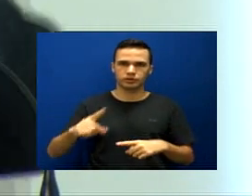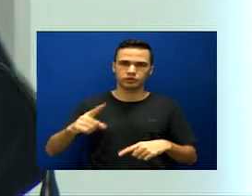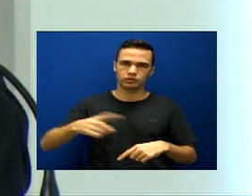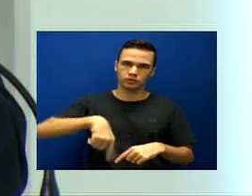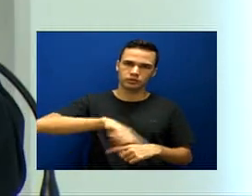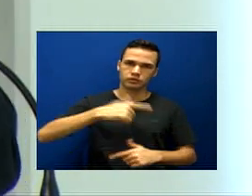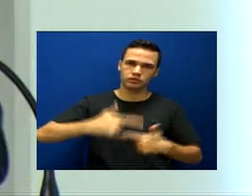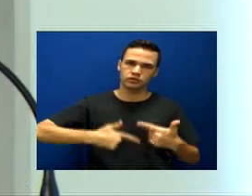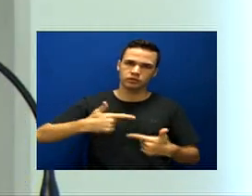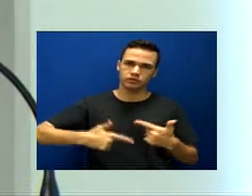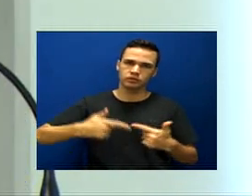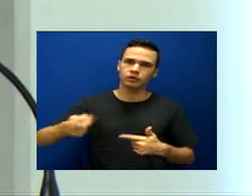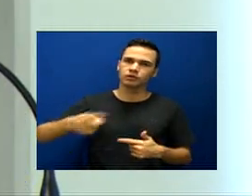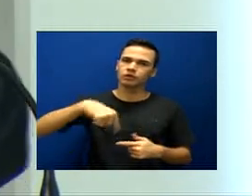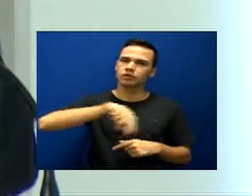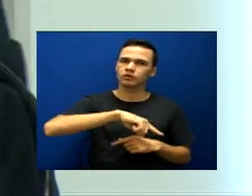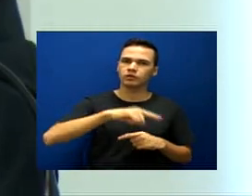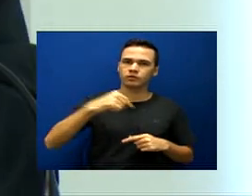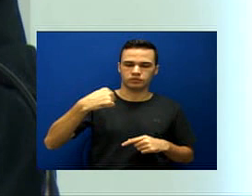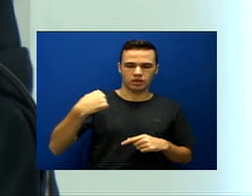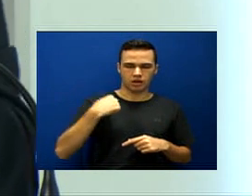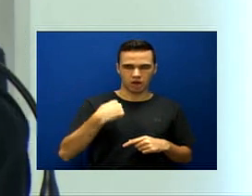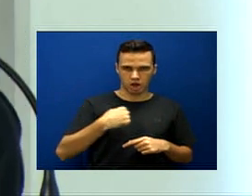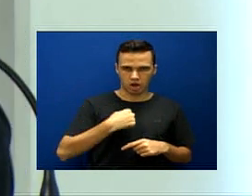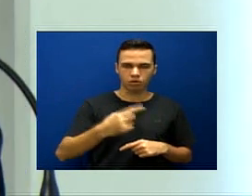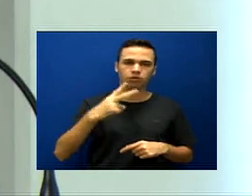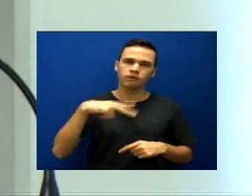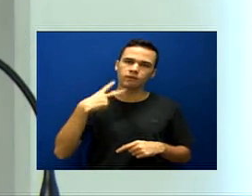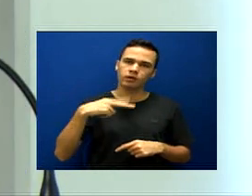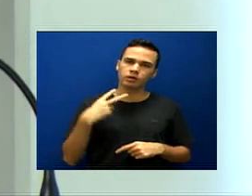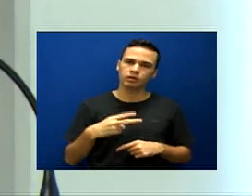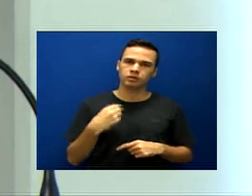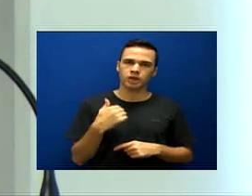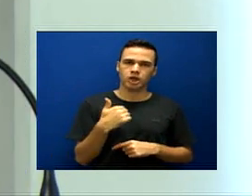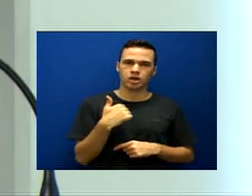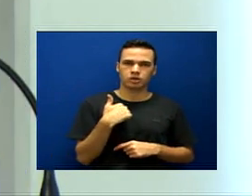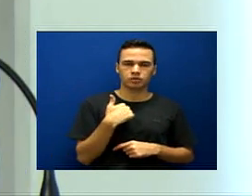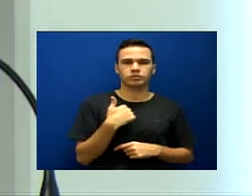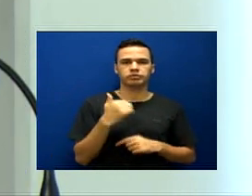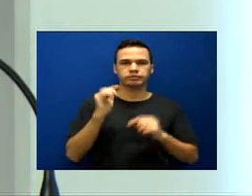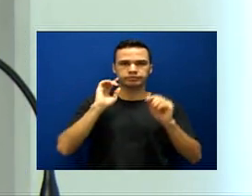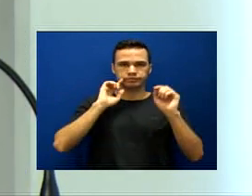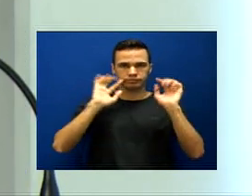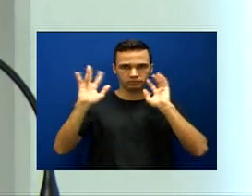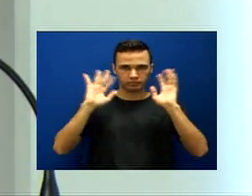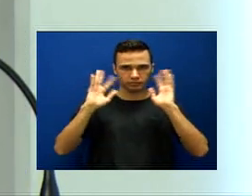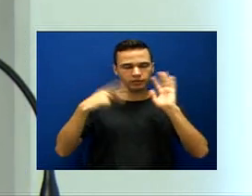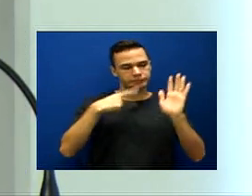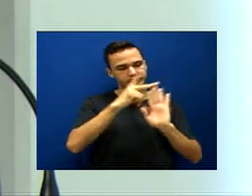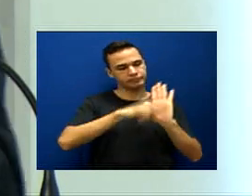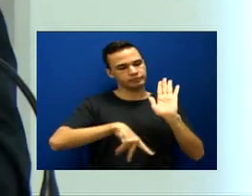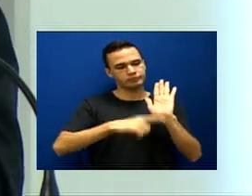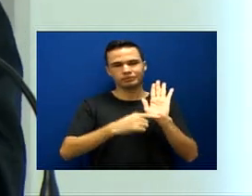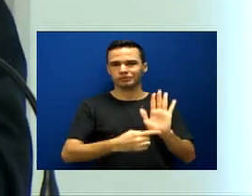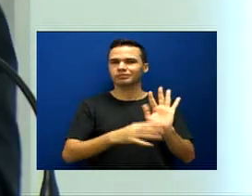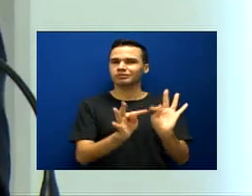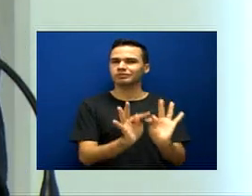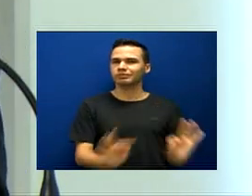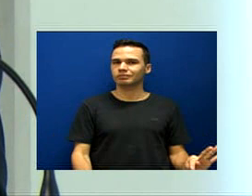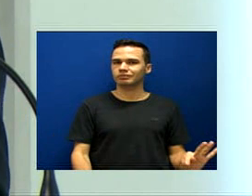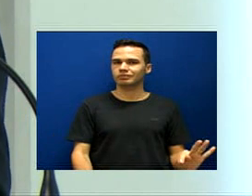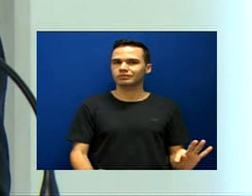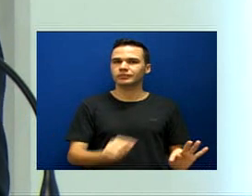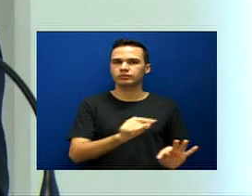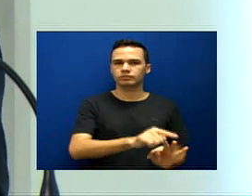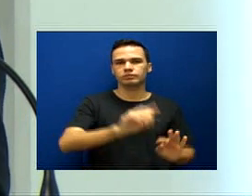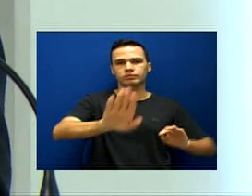trabalho, se nós, como vereador, não tivéssemos pego o projeto básico, colocado